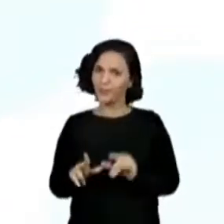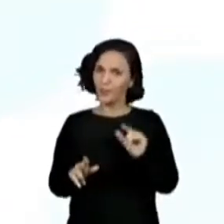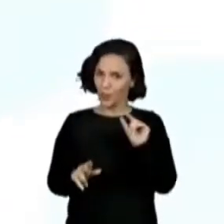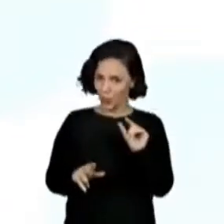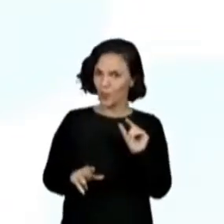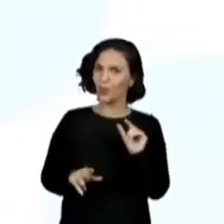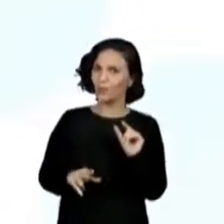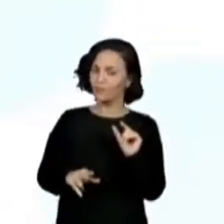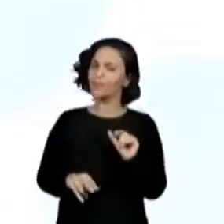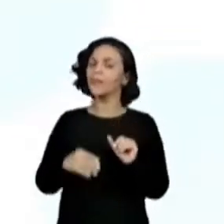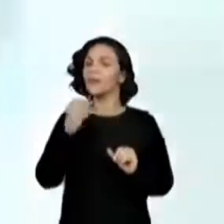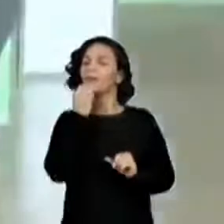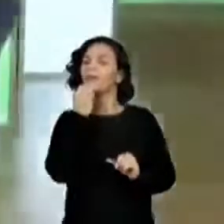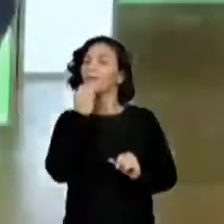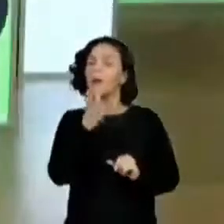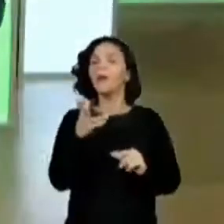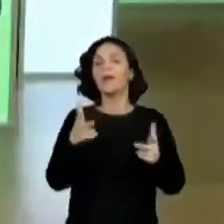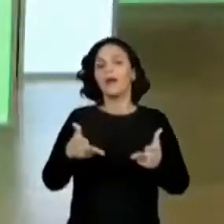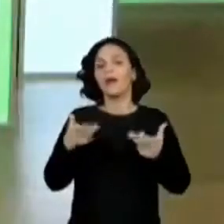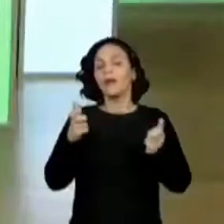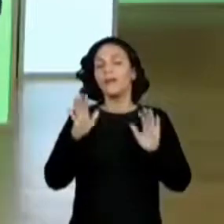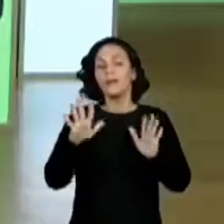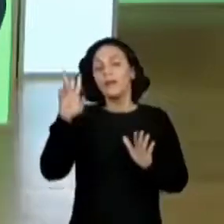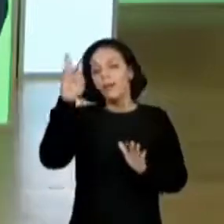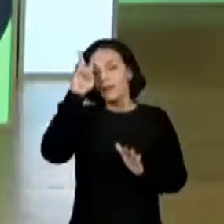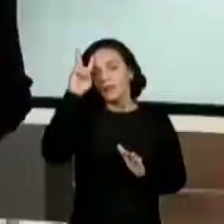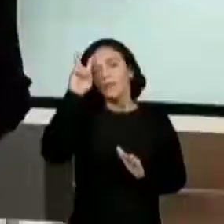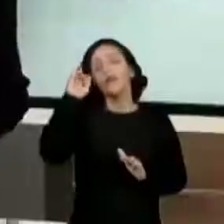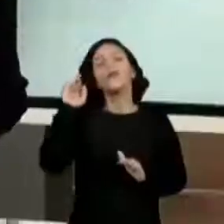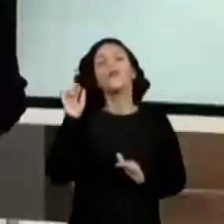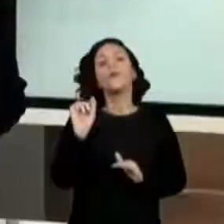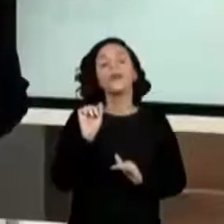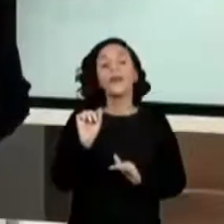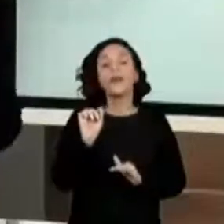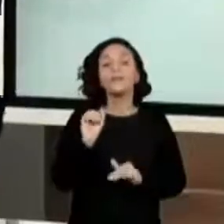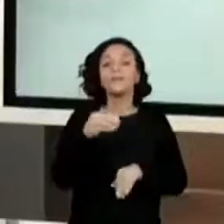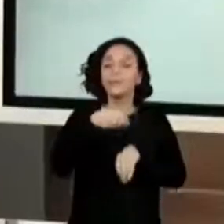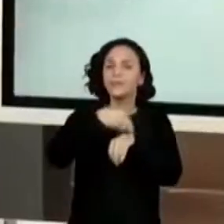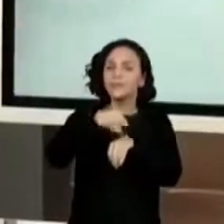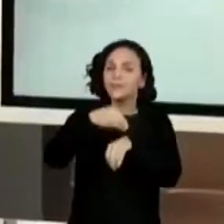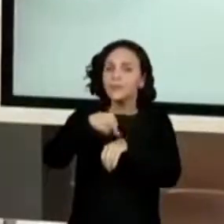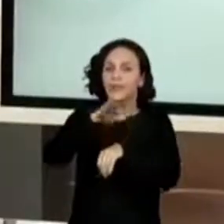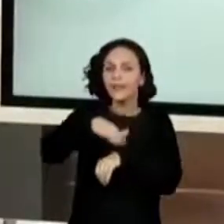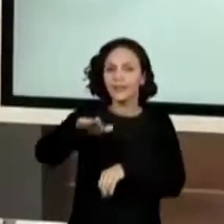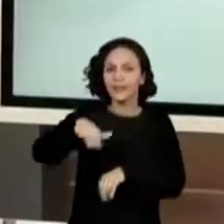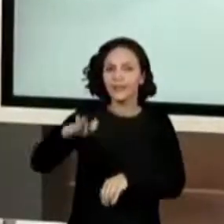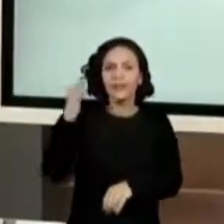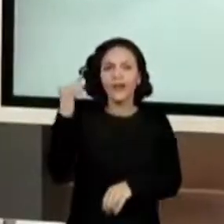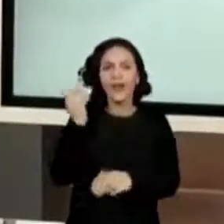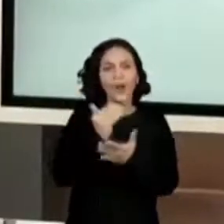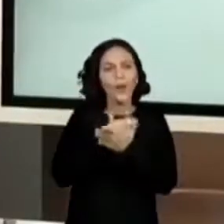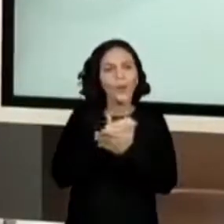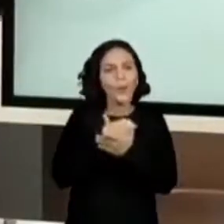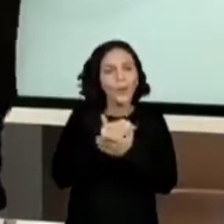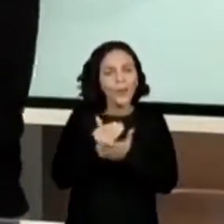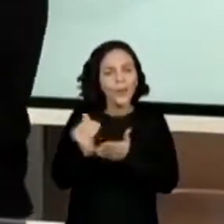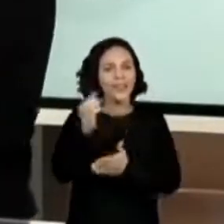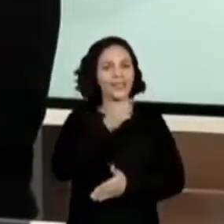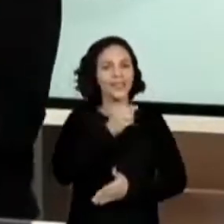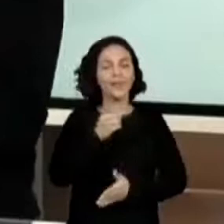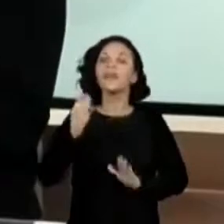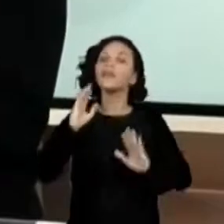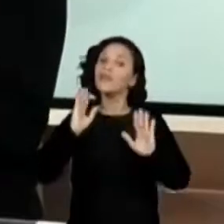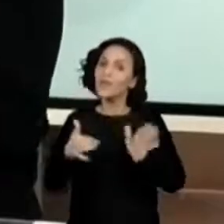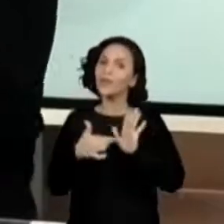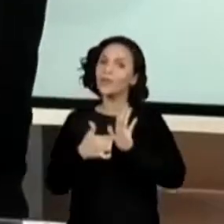olhar para isso. Mas já vou relembrar aqui um pouquinho, criançada. Lá no comecinho da semana, a gente